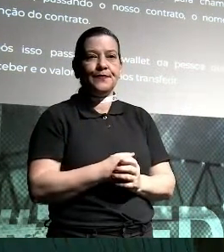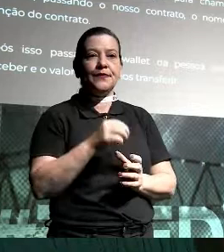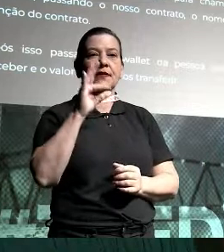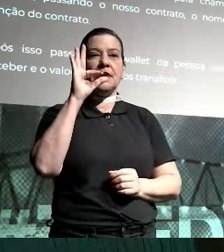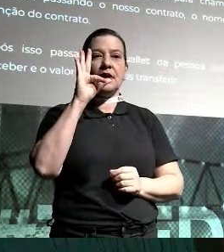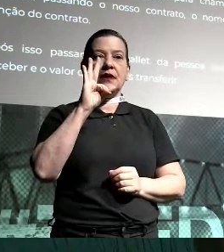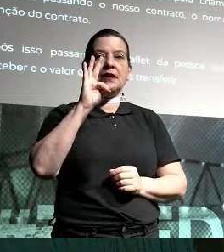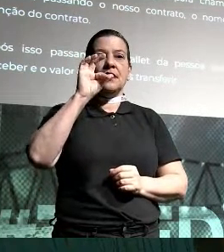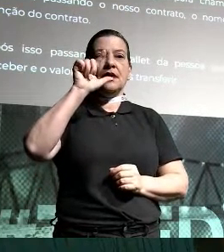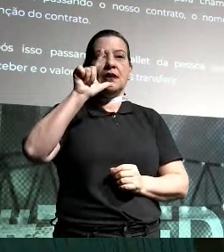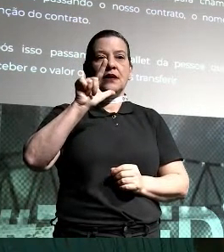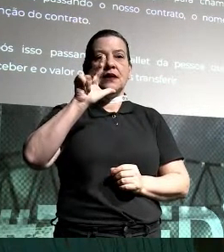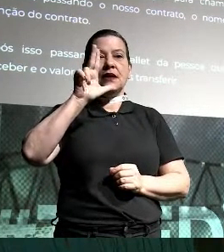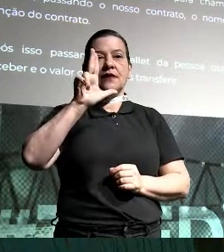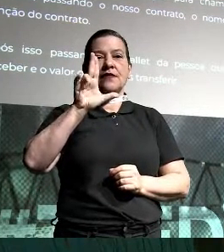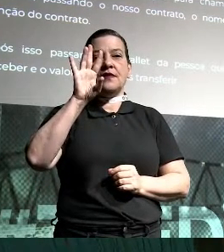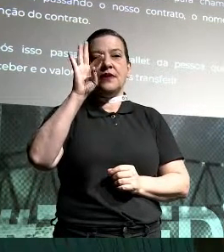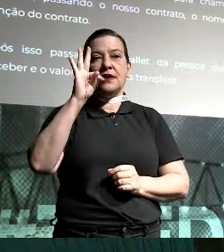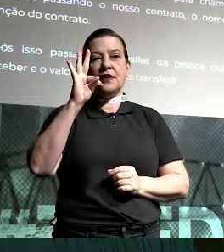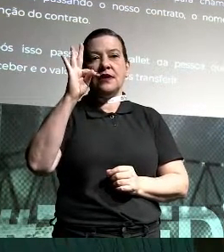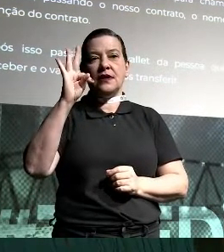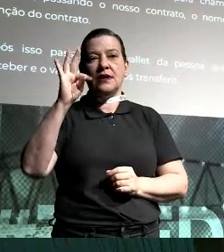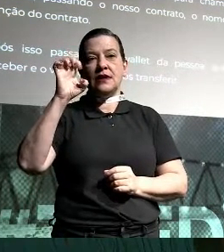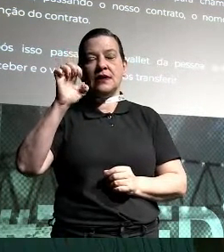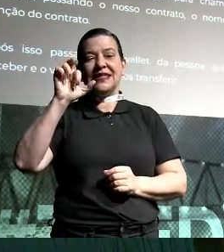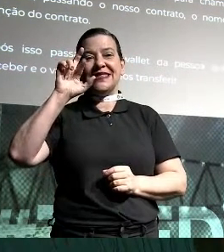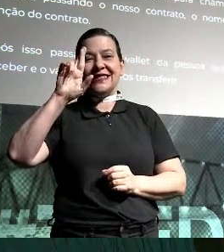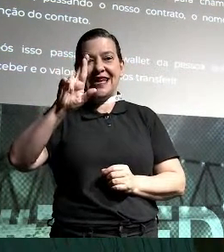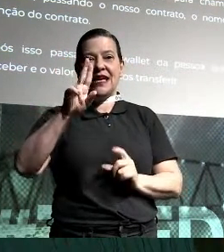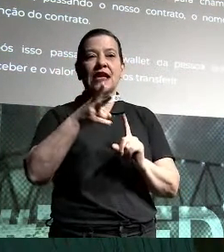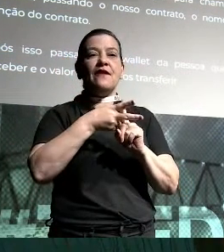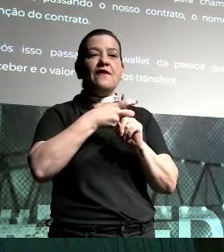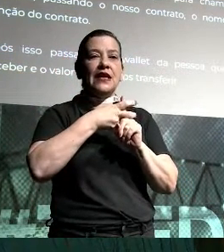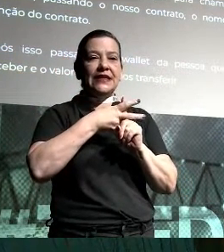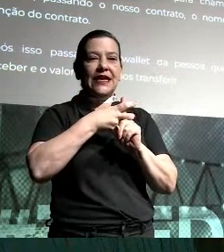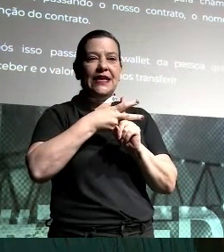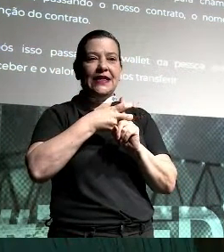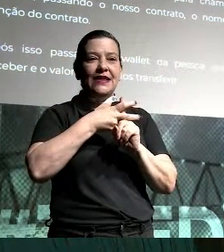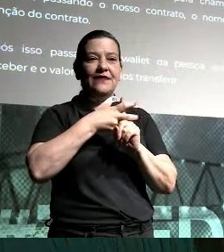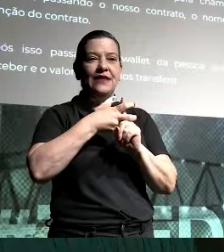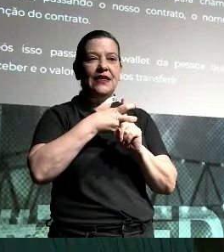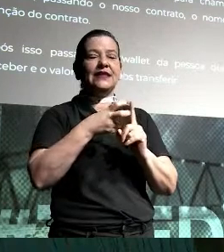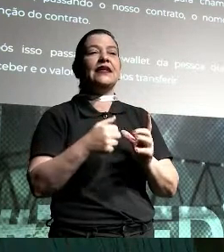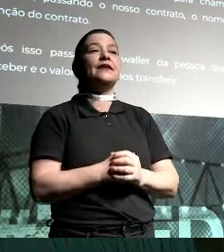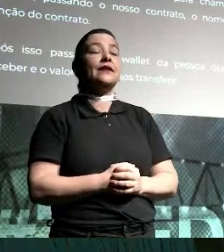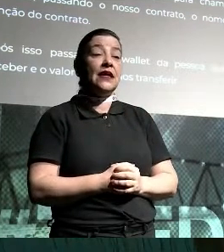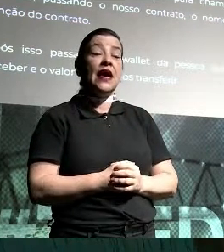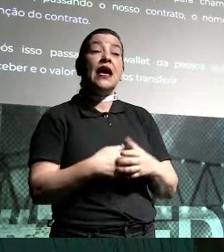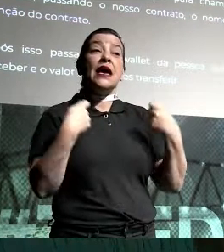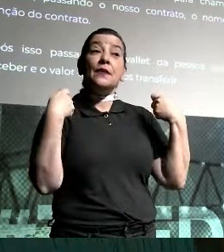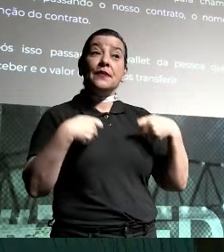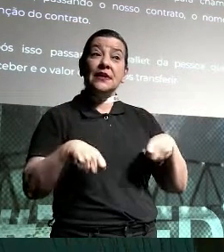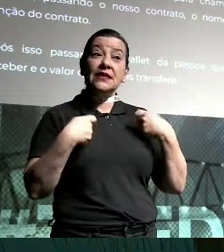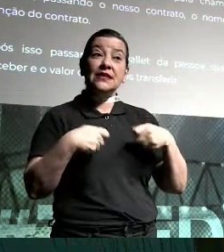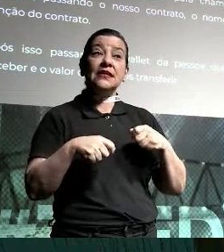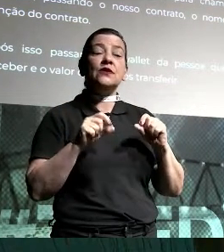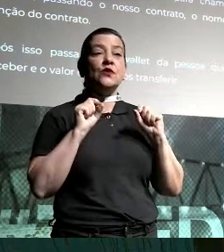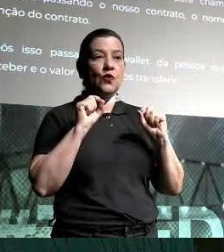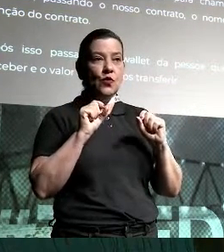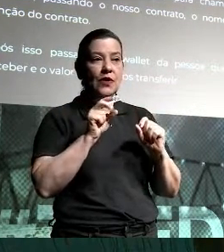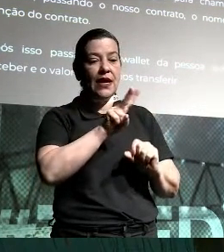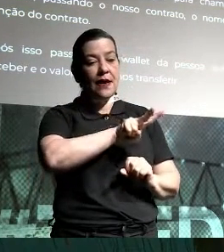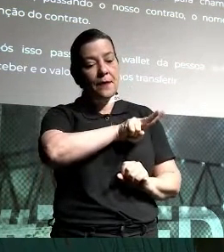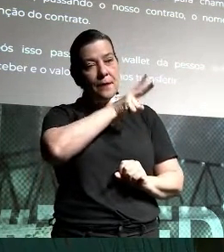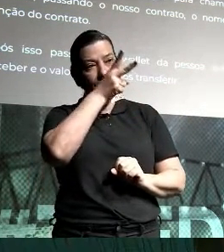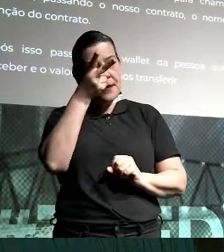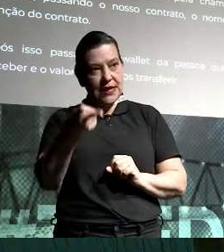contrato ele tem várias outras funções. Inclusive, isso vai ficar mais claro no futuro. Mas a gente tem essa transfer e eu tenho que passar como string. É bem feio,